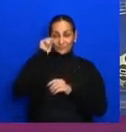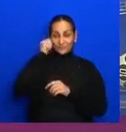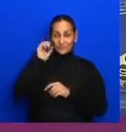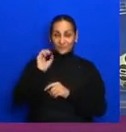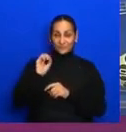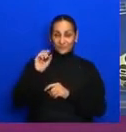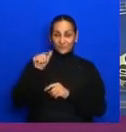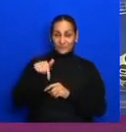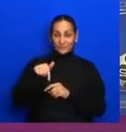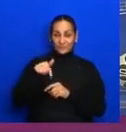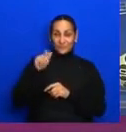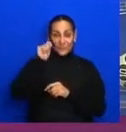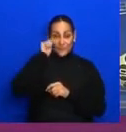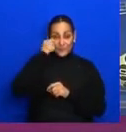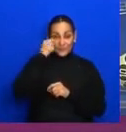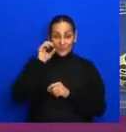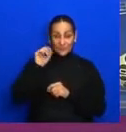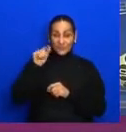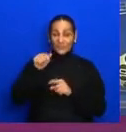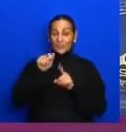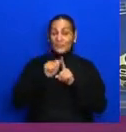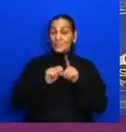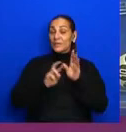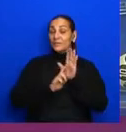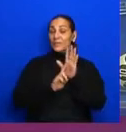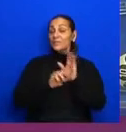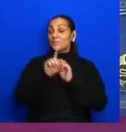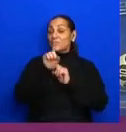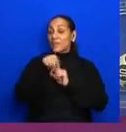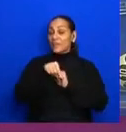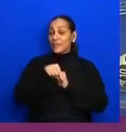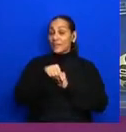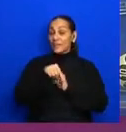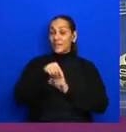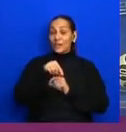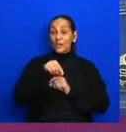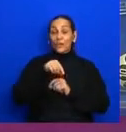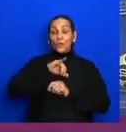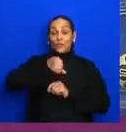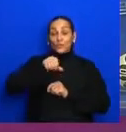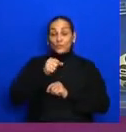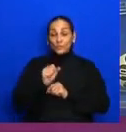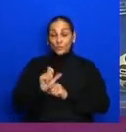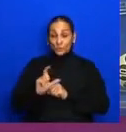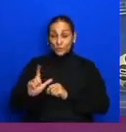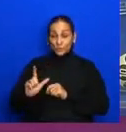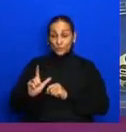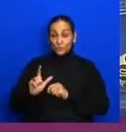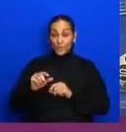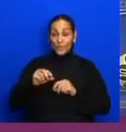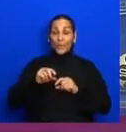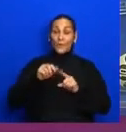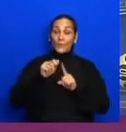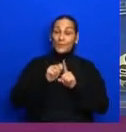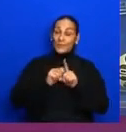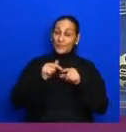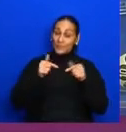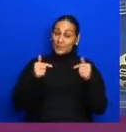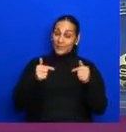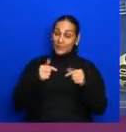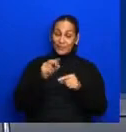preta 07. Preta 07. O mês correspondente é julho. Julho é o mês da